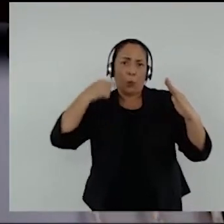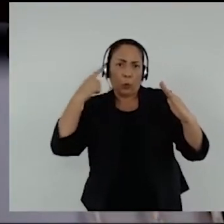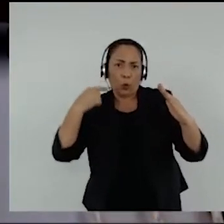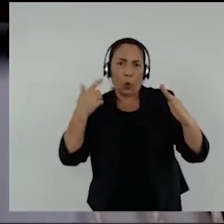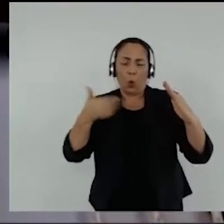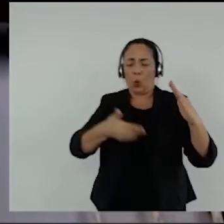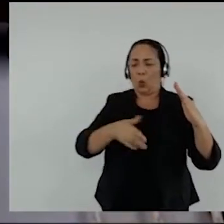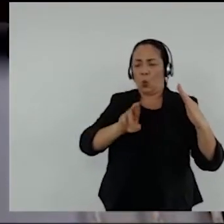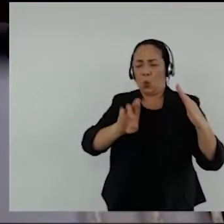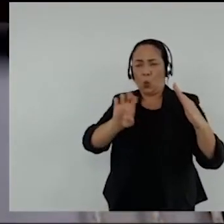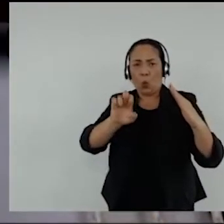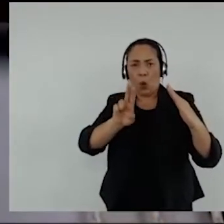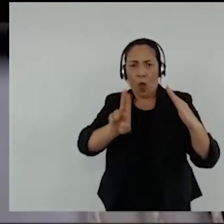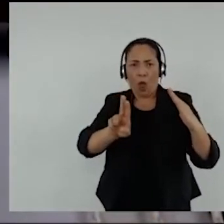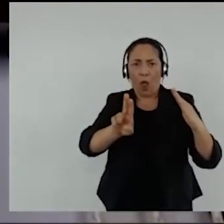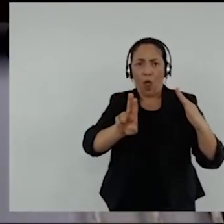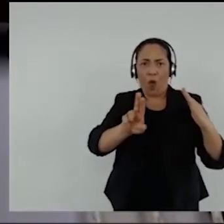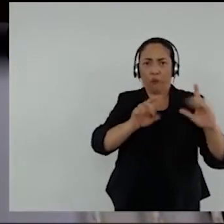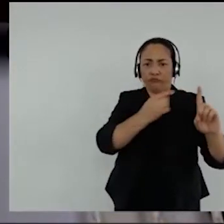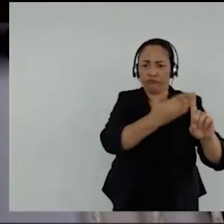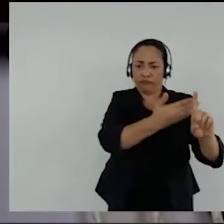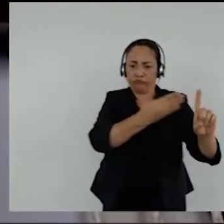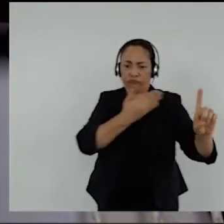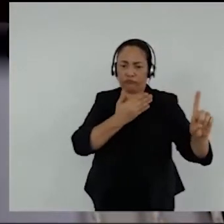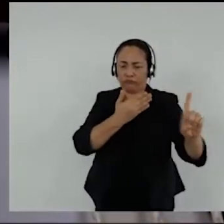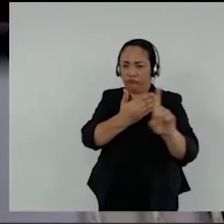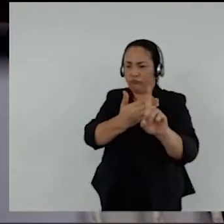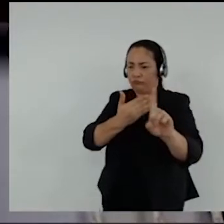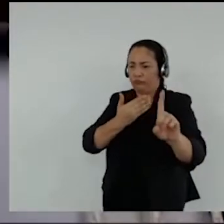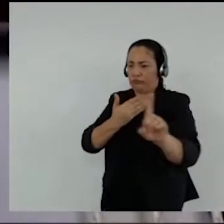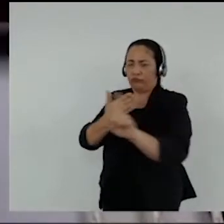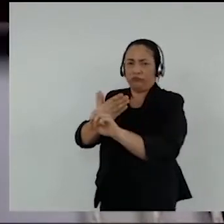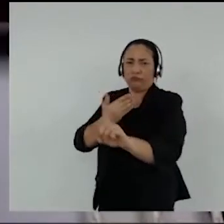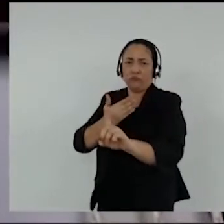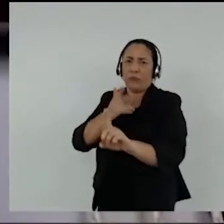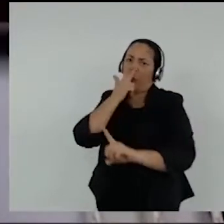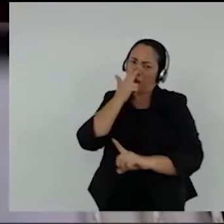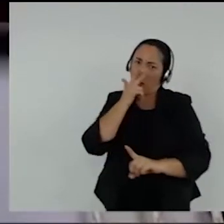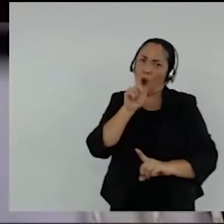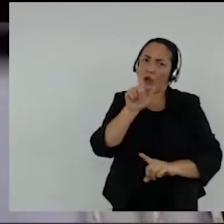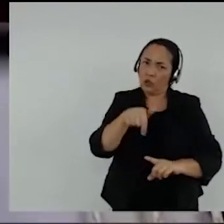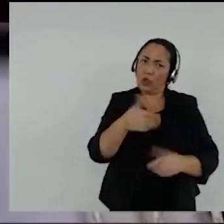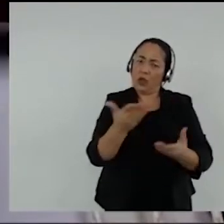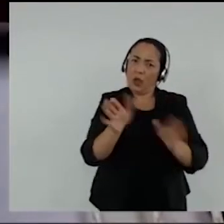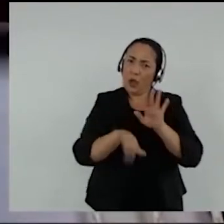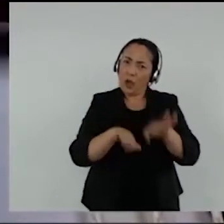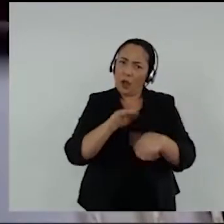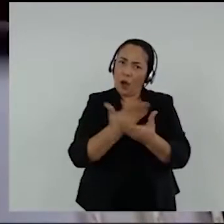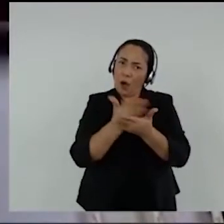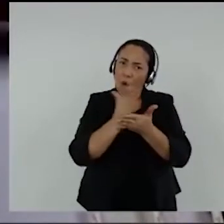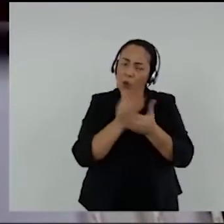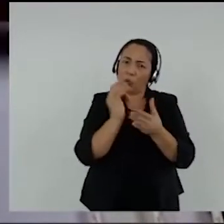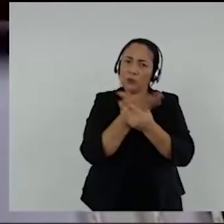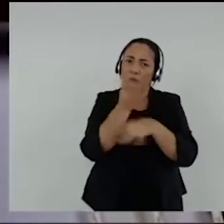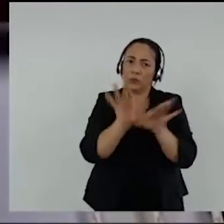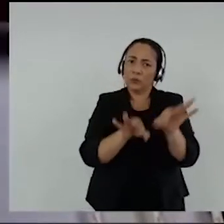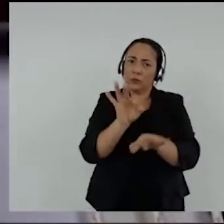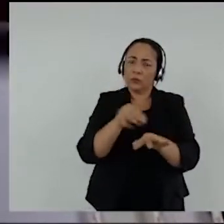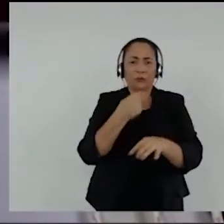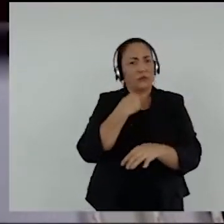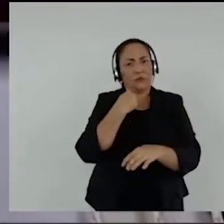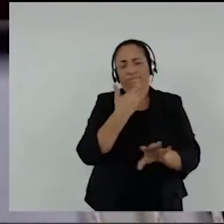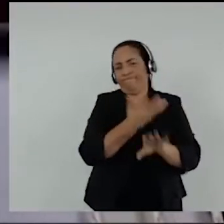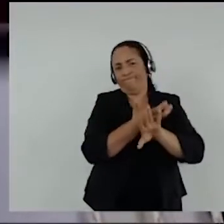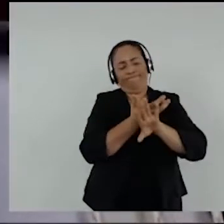mas entendo que há atos que não podem ser praticados virtualmente e, portanto, têm que ser praticados